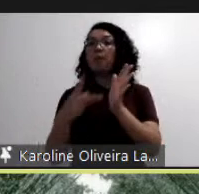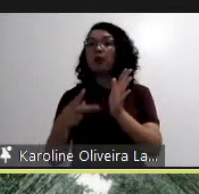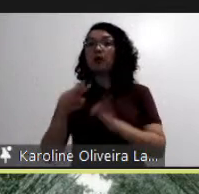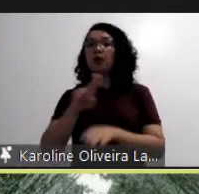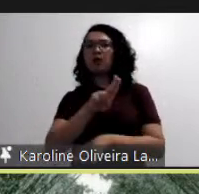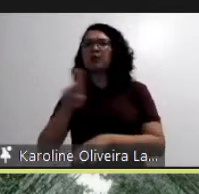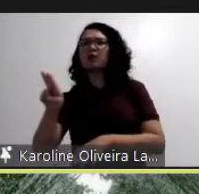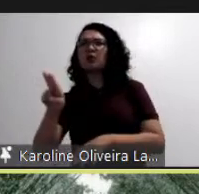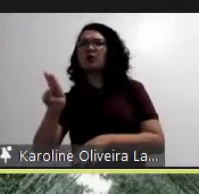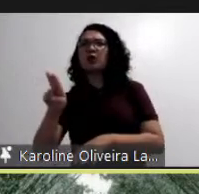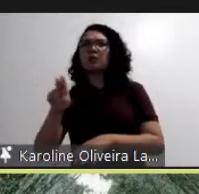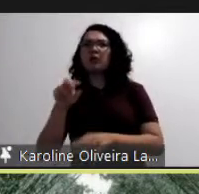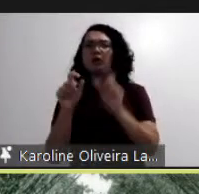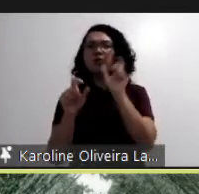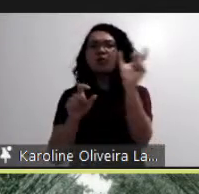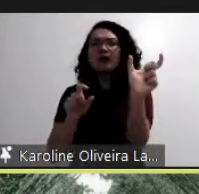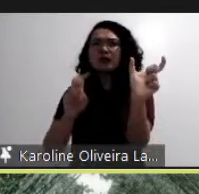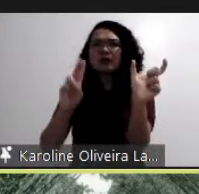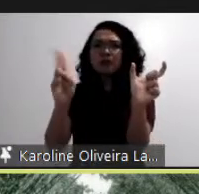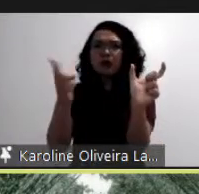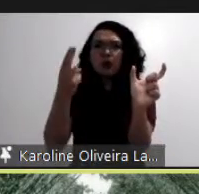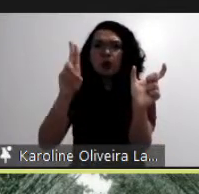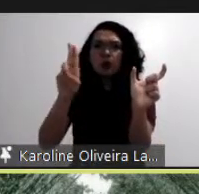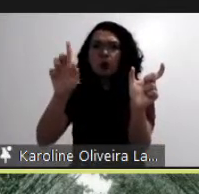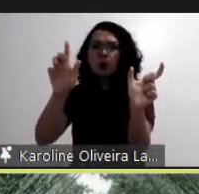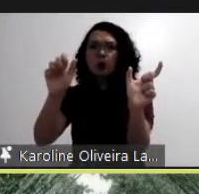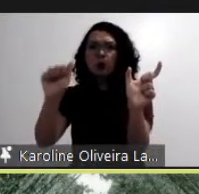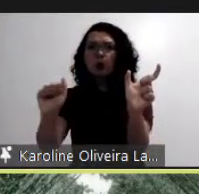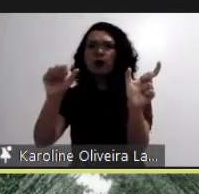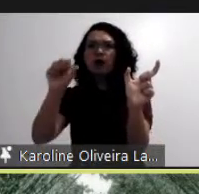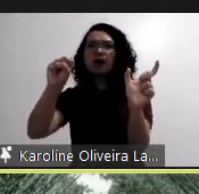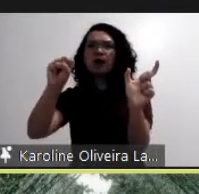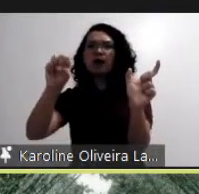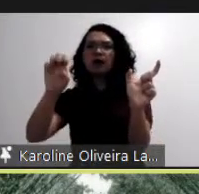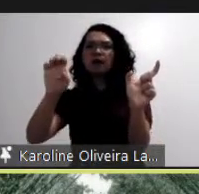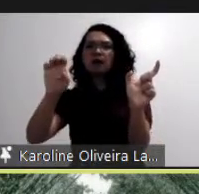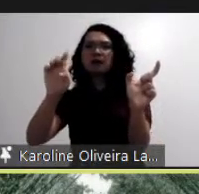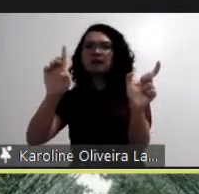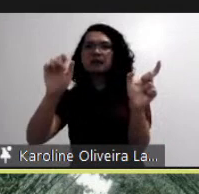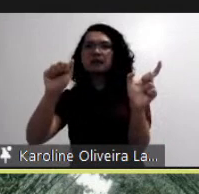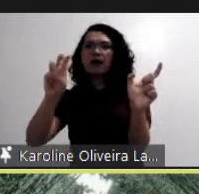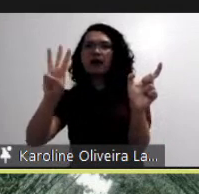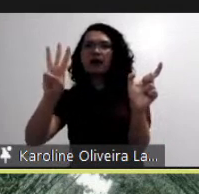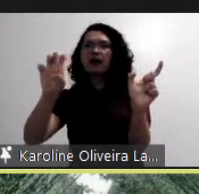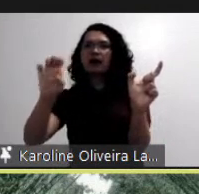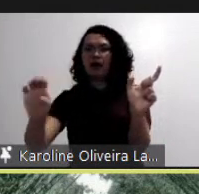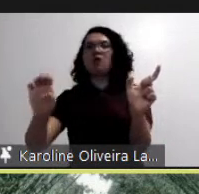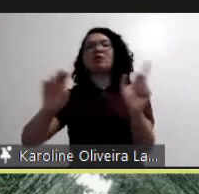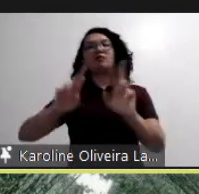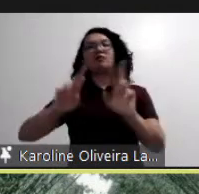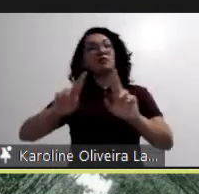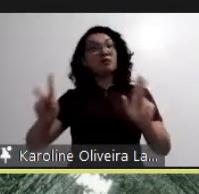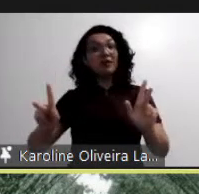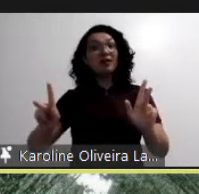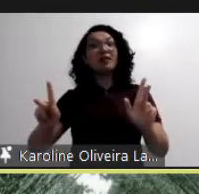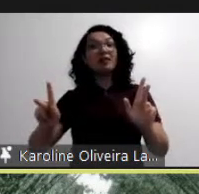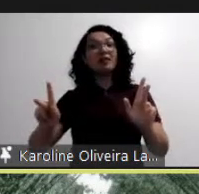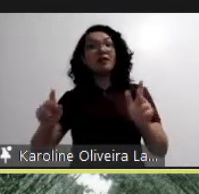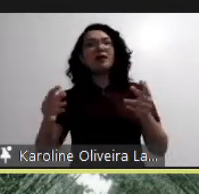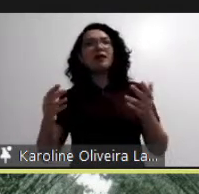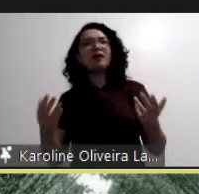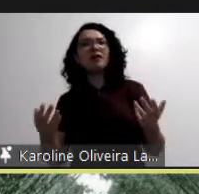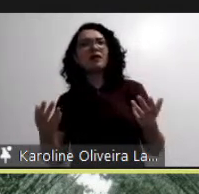isso porque, em princípio, eu cheguei lá e disse, bom, não vai ter muita gente. Né? E estava cheio de